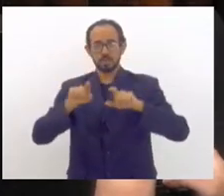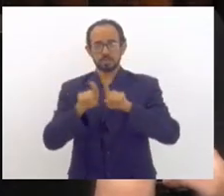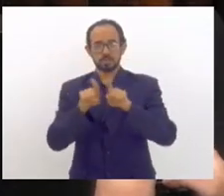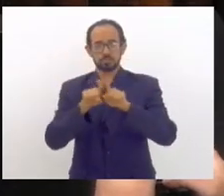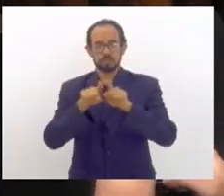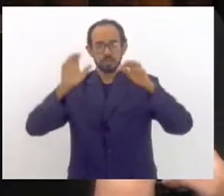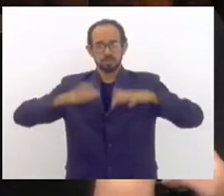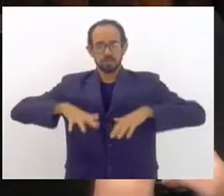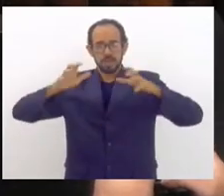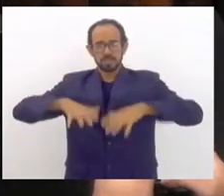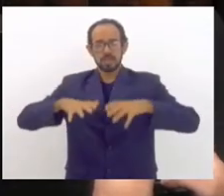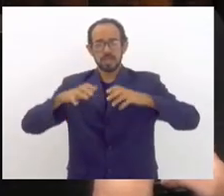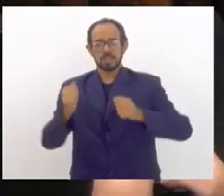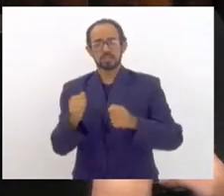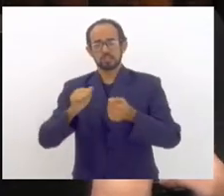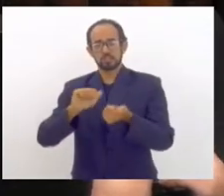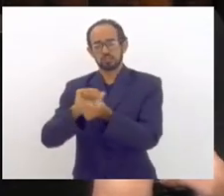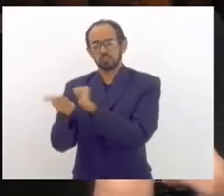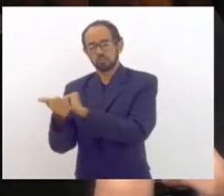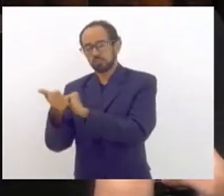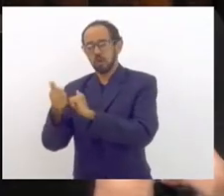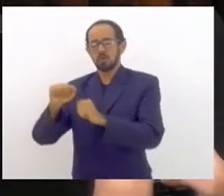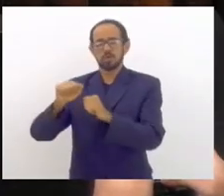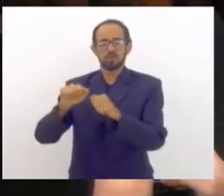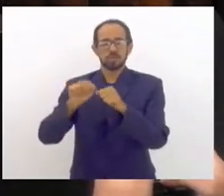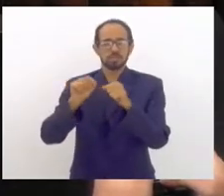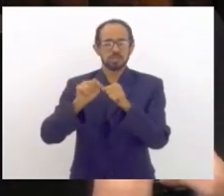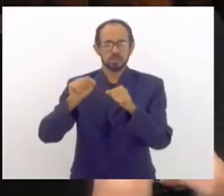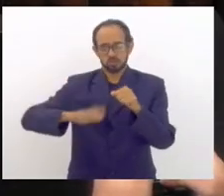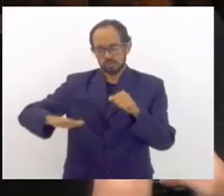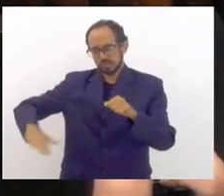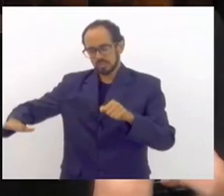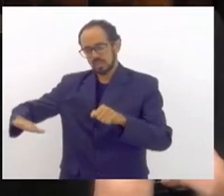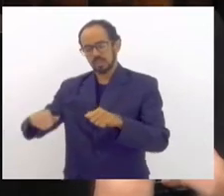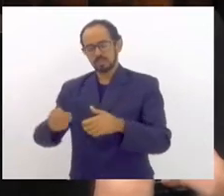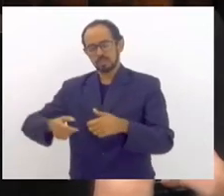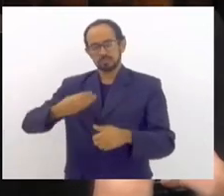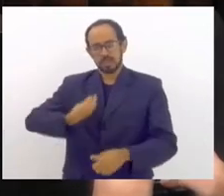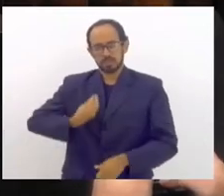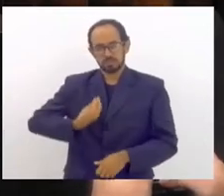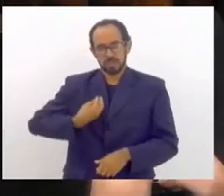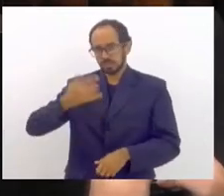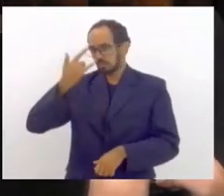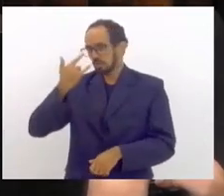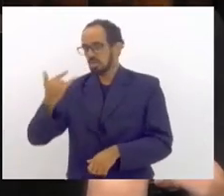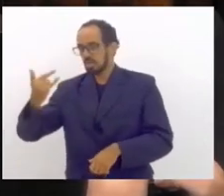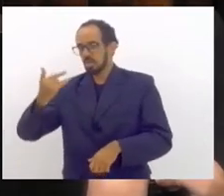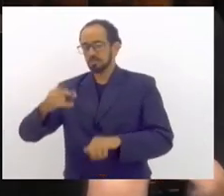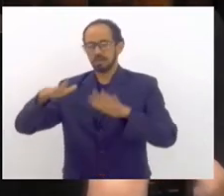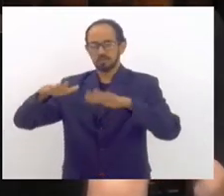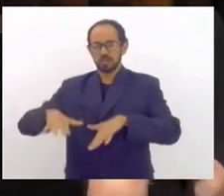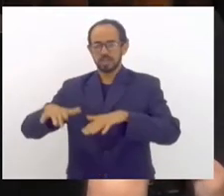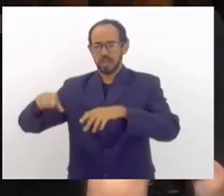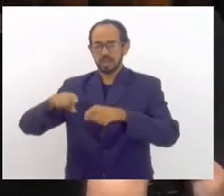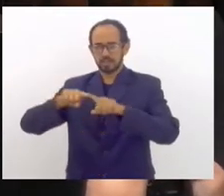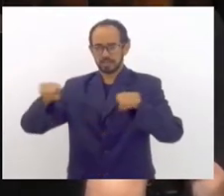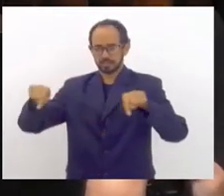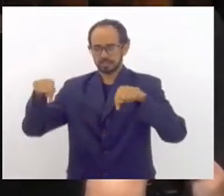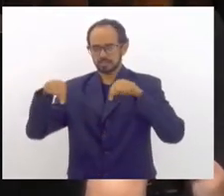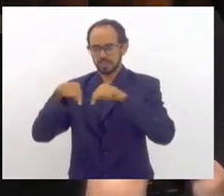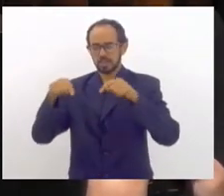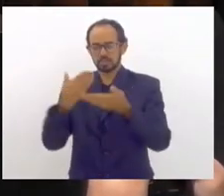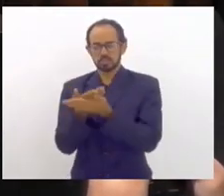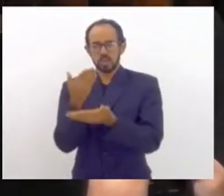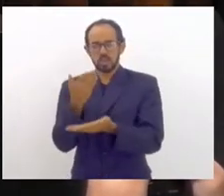com que as crianças vinham para dentro da sala de aula participassem. Era um atrativo para que as crianças ficassem dentro da sala de aula, que as crianças participassem